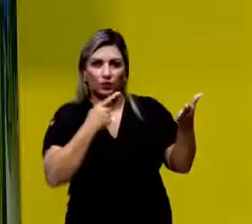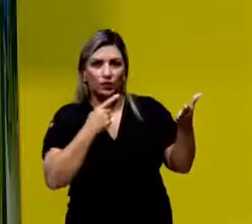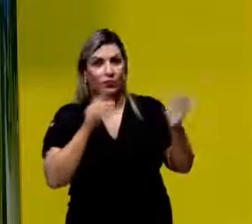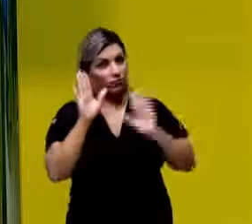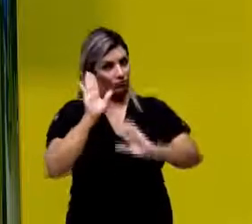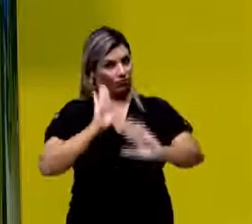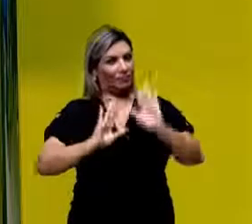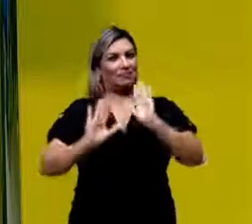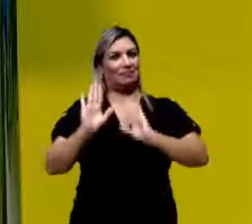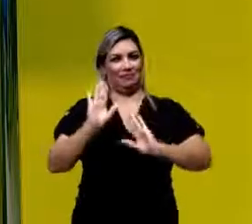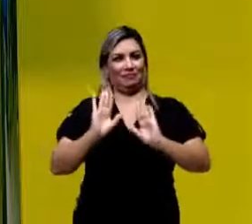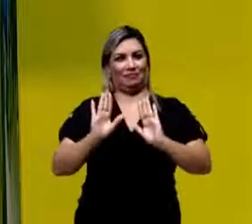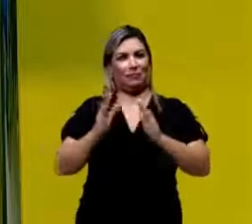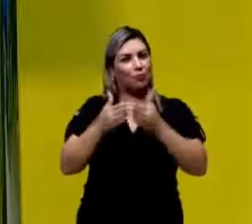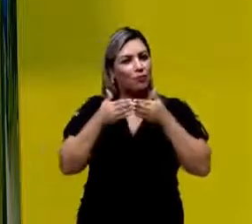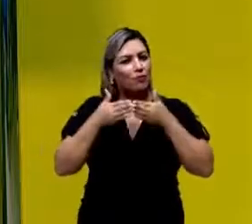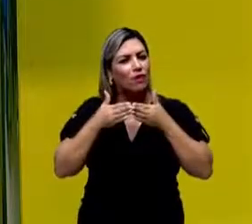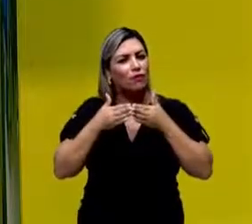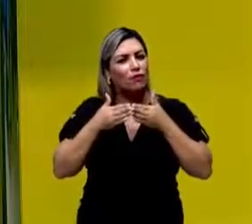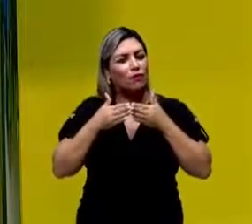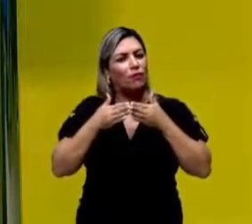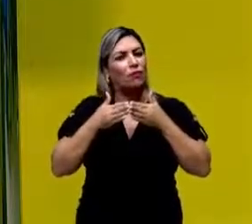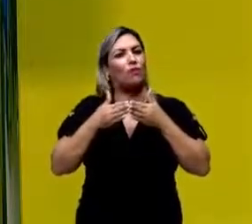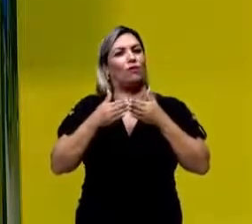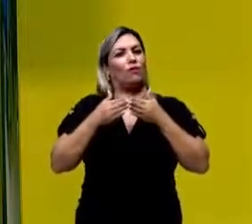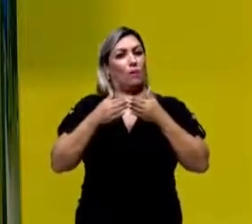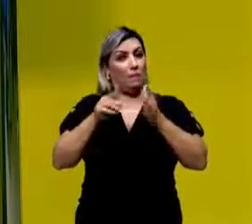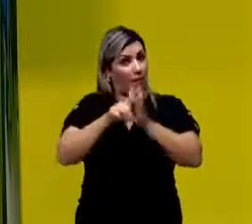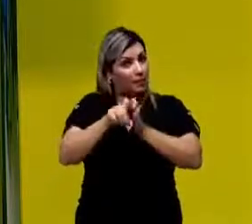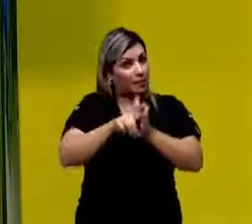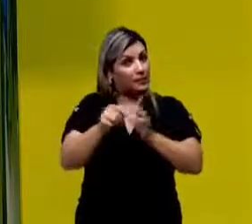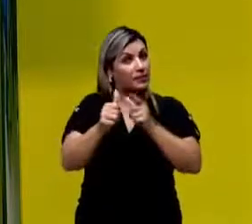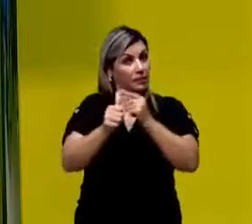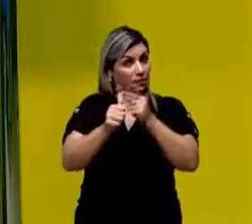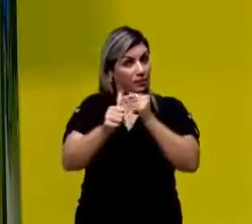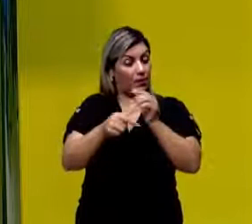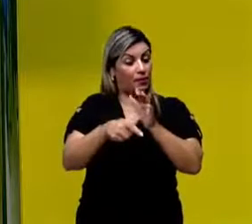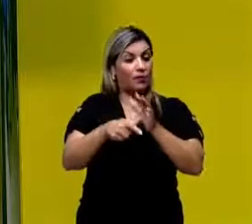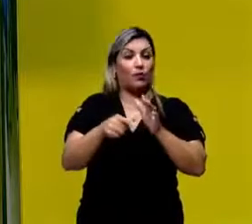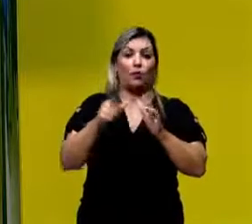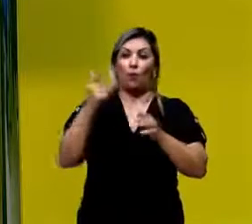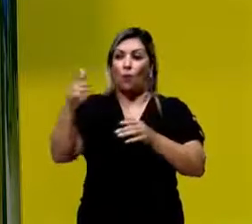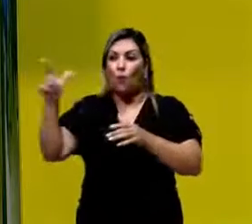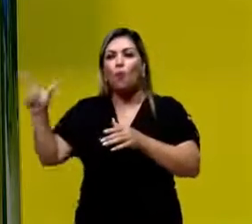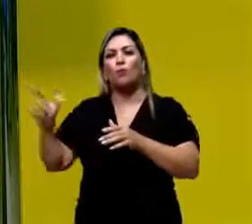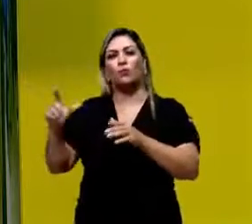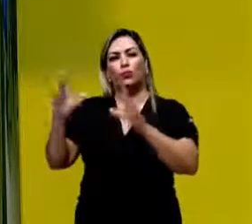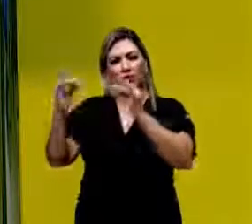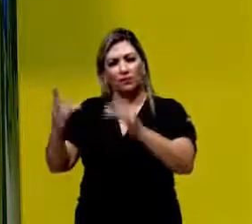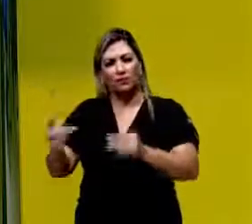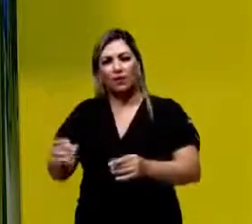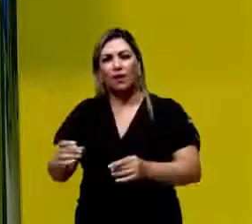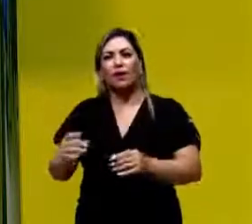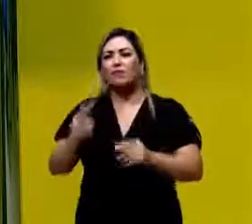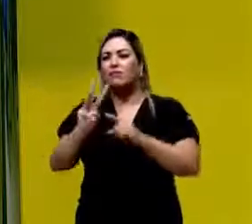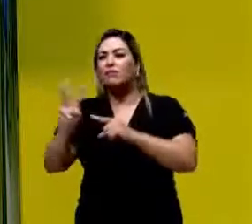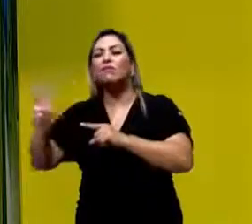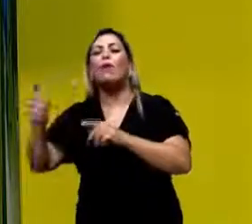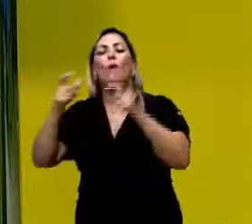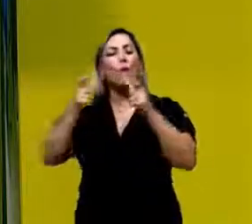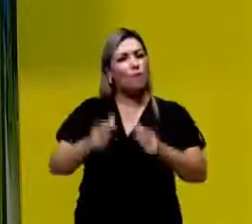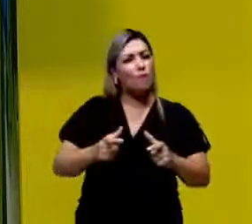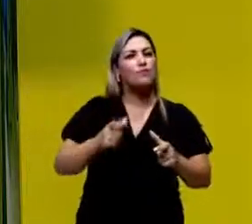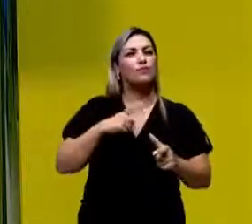dúvida por favor não hesitem em Pesquisar outras fontes nunca se